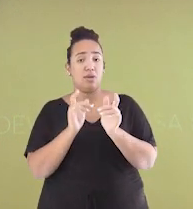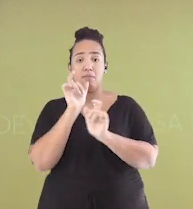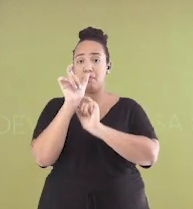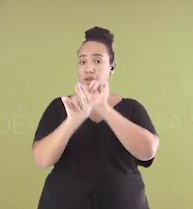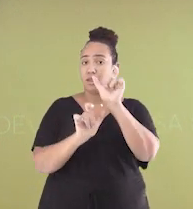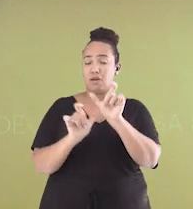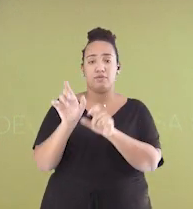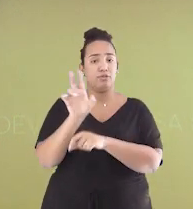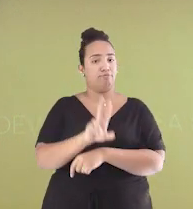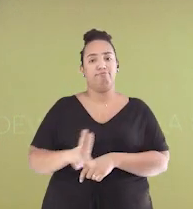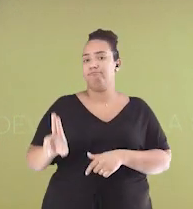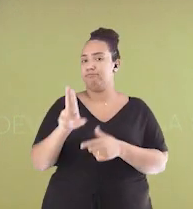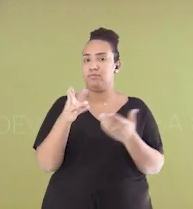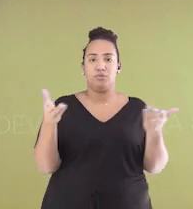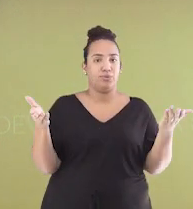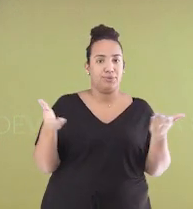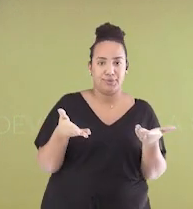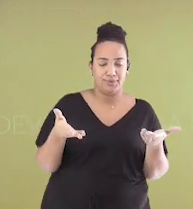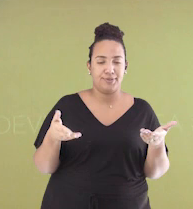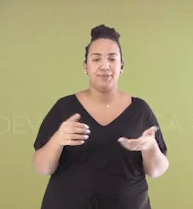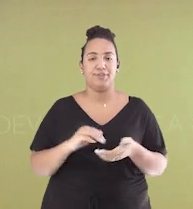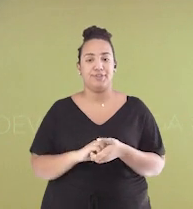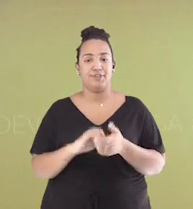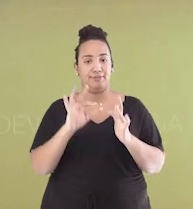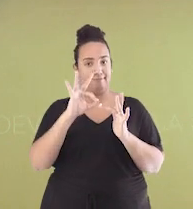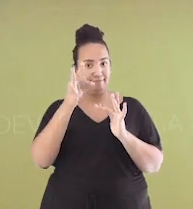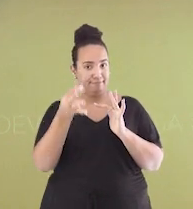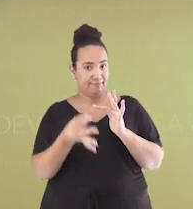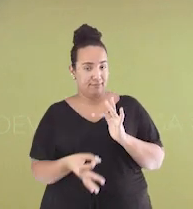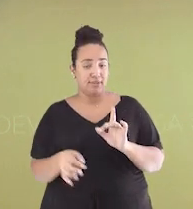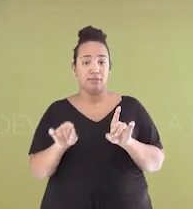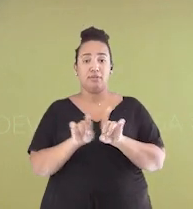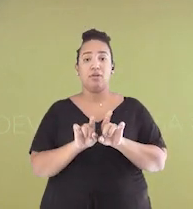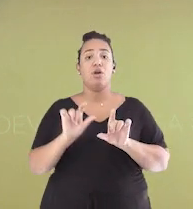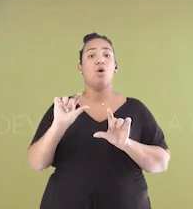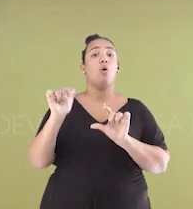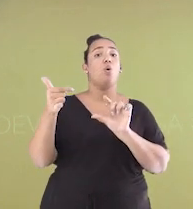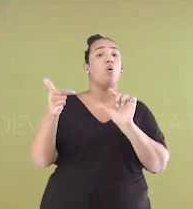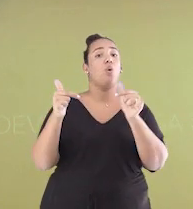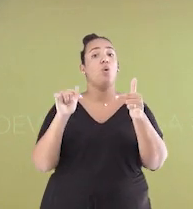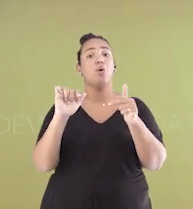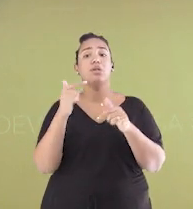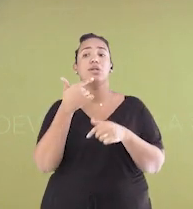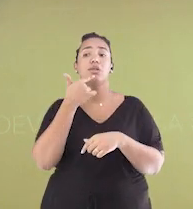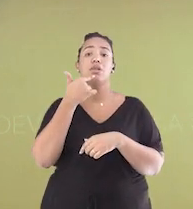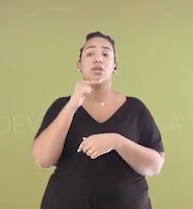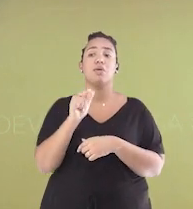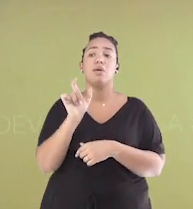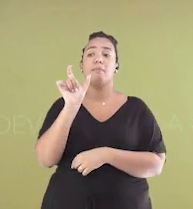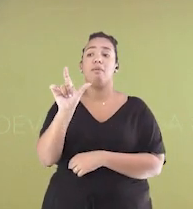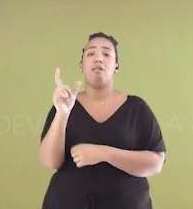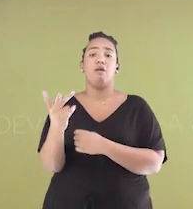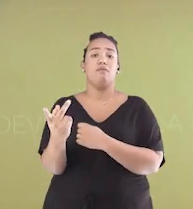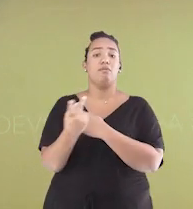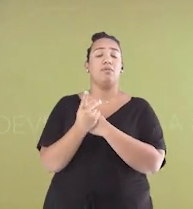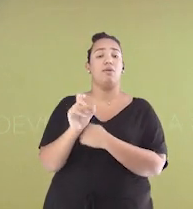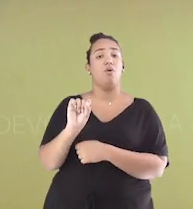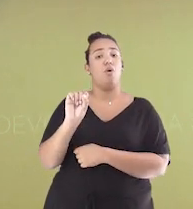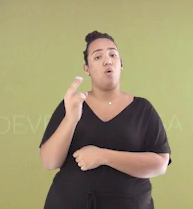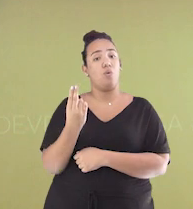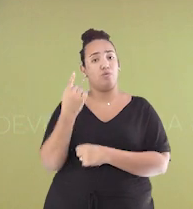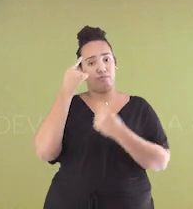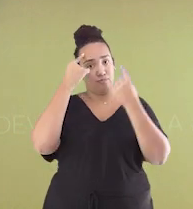os arcaísmos, e outras emprestadas de outros idiomas ou que são inventadas, os